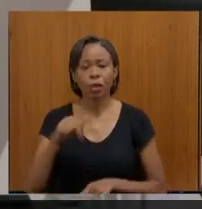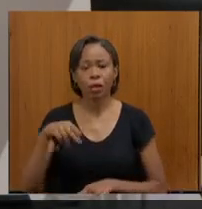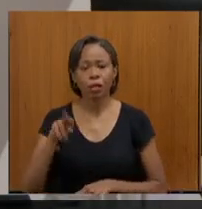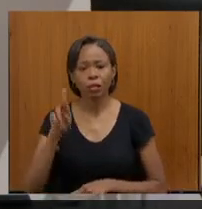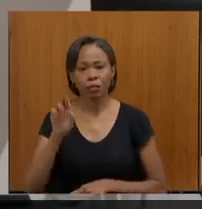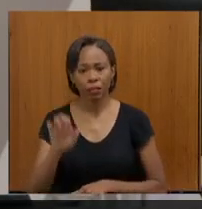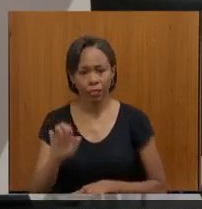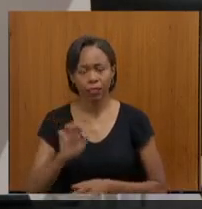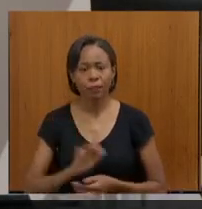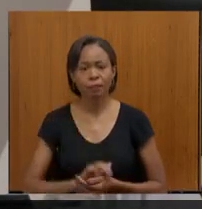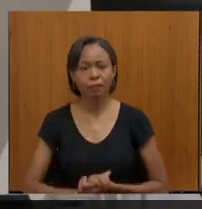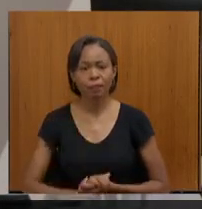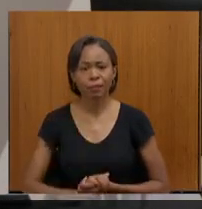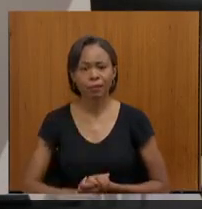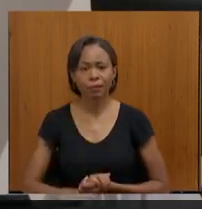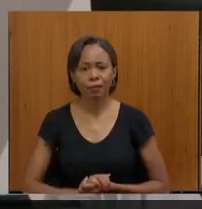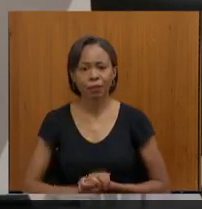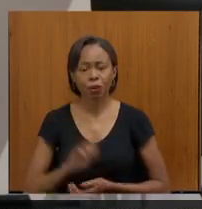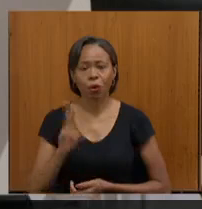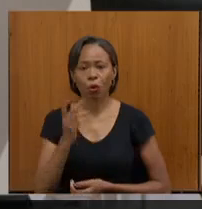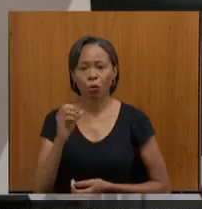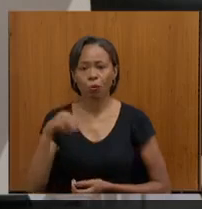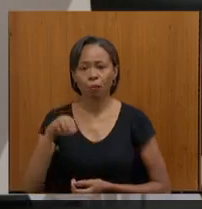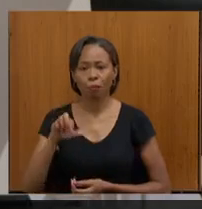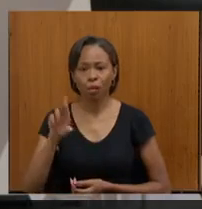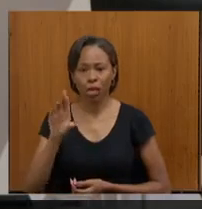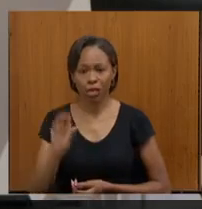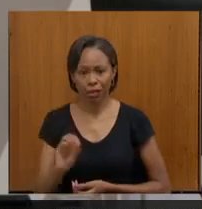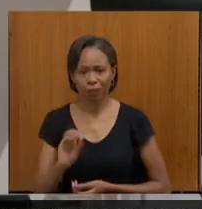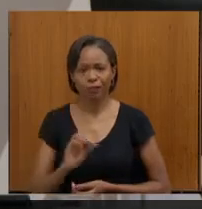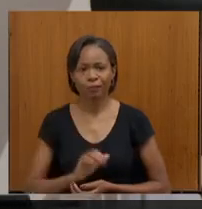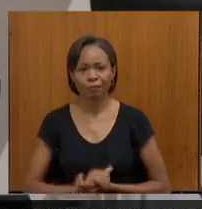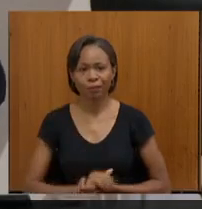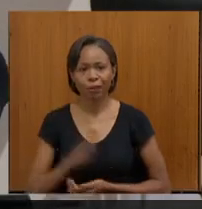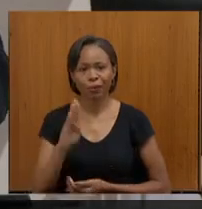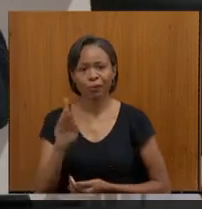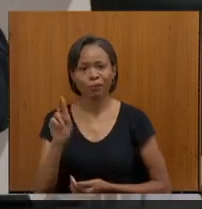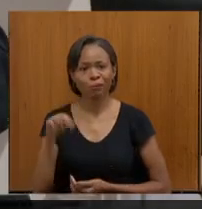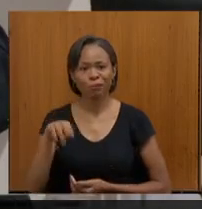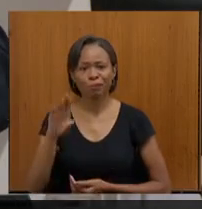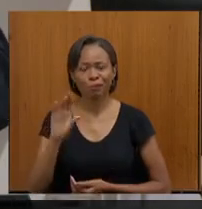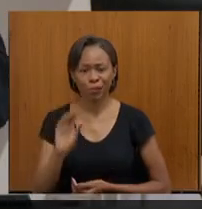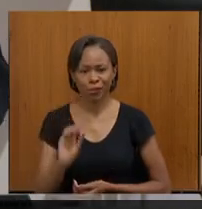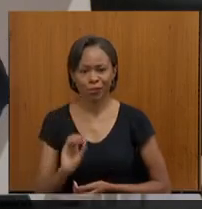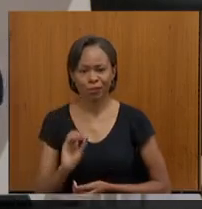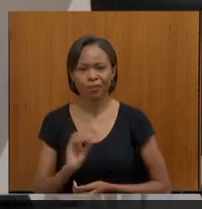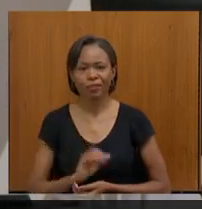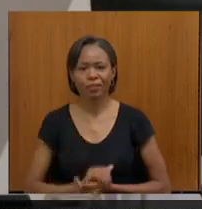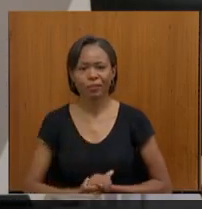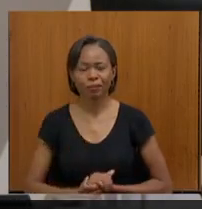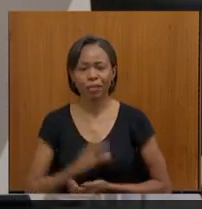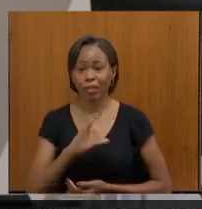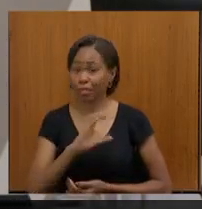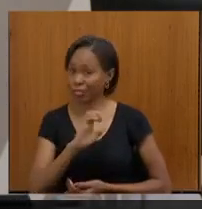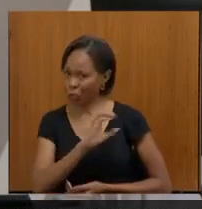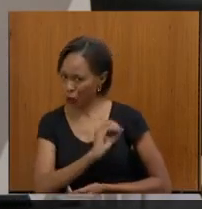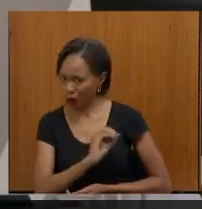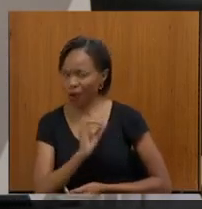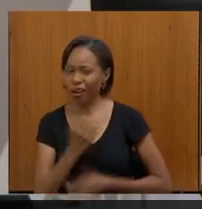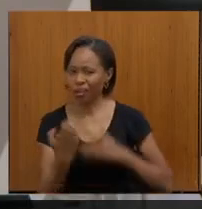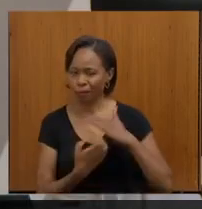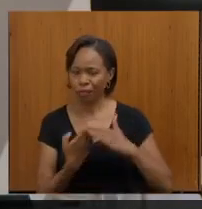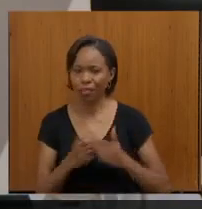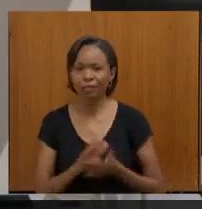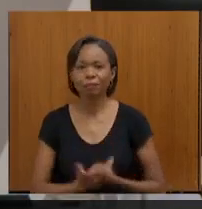Hipólito Carvalho seu Romero Ferreira das energética Bruno Mainardi de Moraes também da sei Rogério